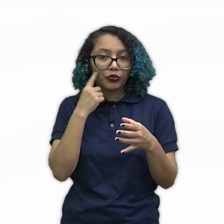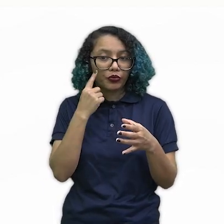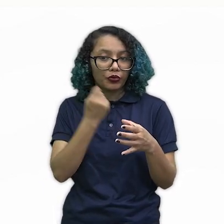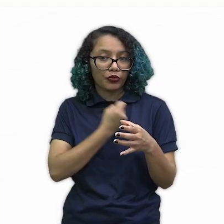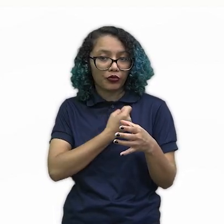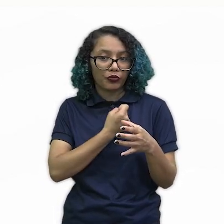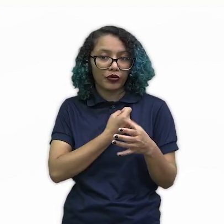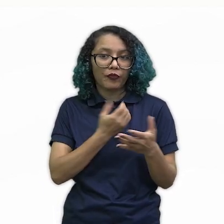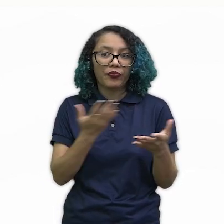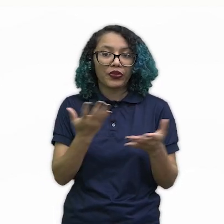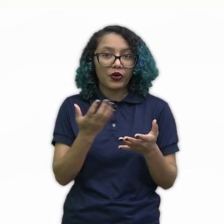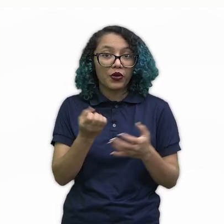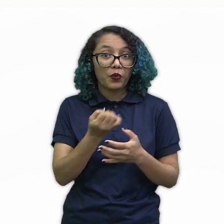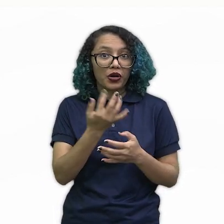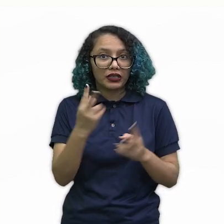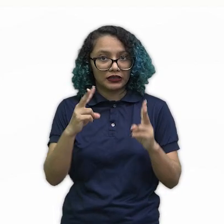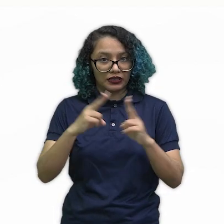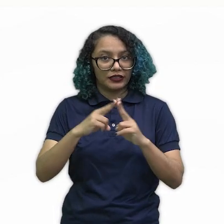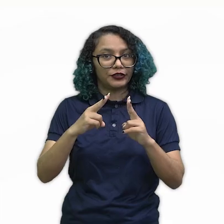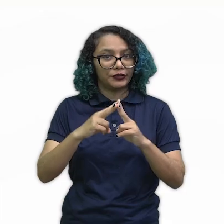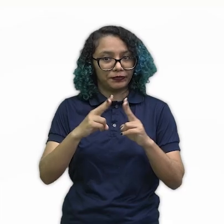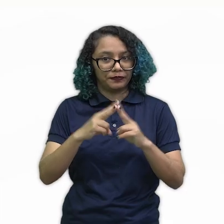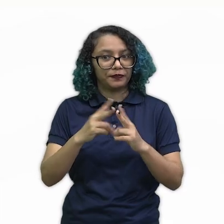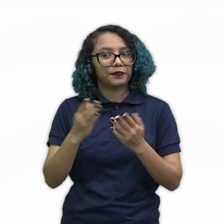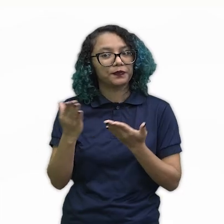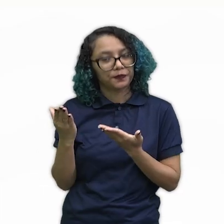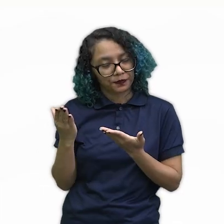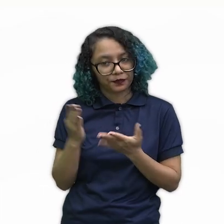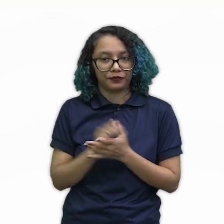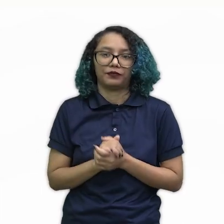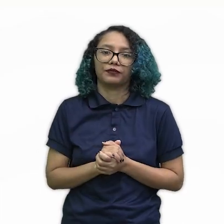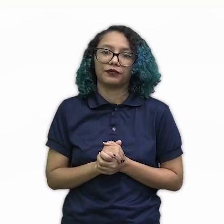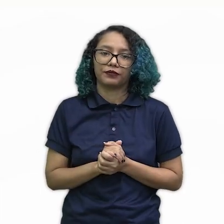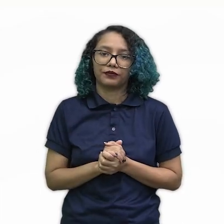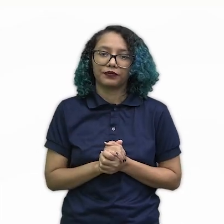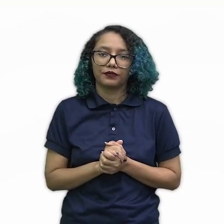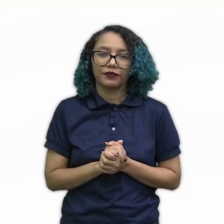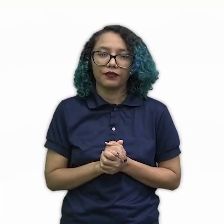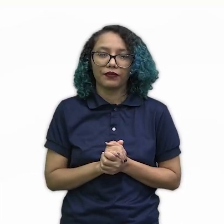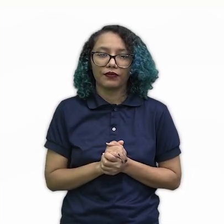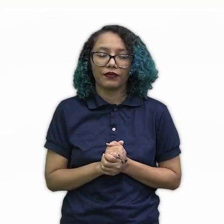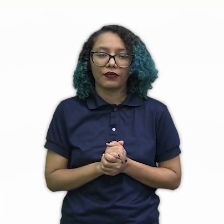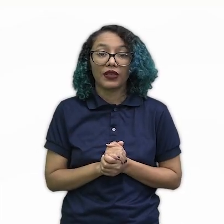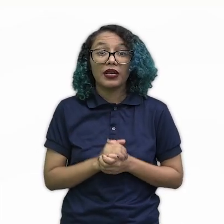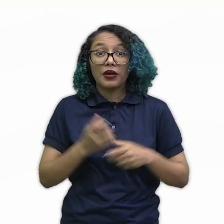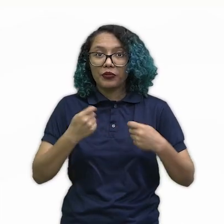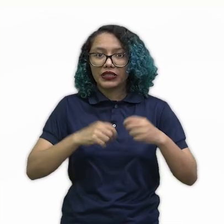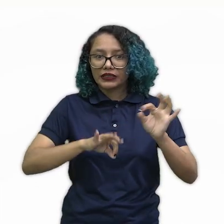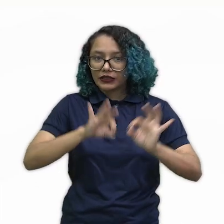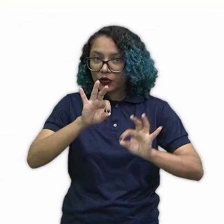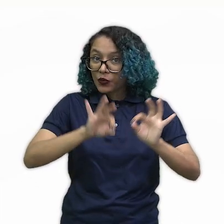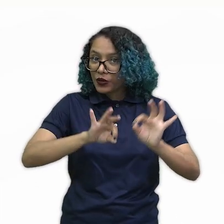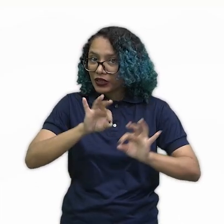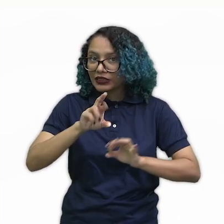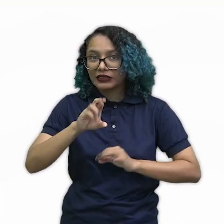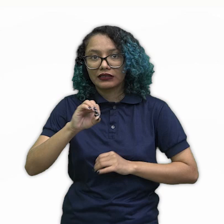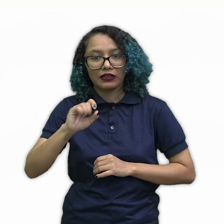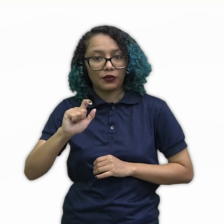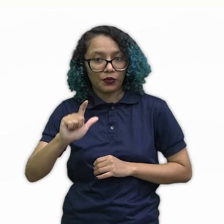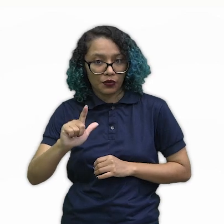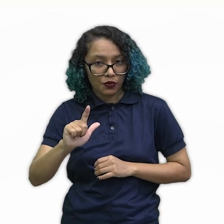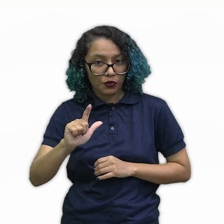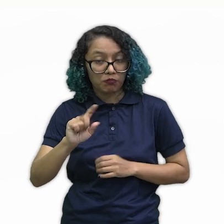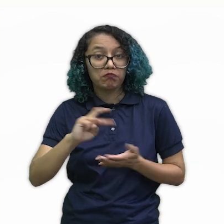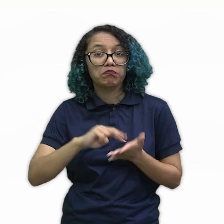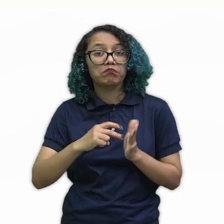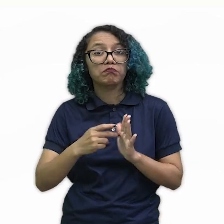aí uma quantidade par de elementos, tá? Primeiro passo é você montar o rol. Não se esqueçam disso. O